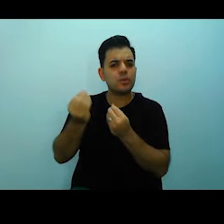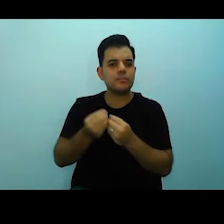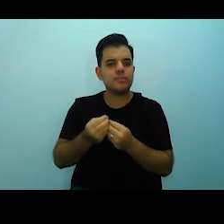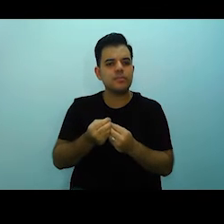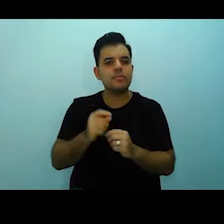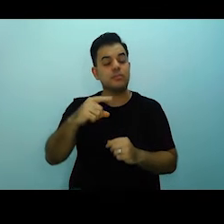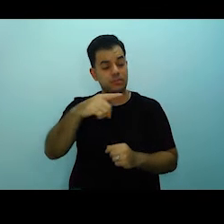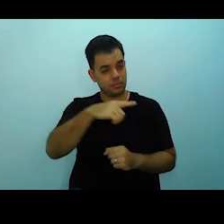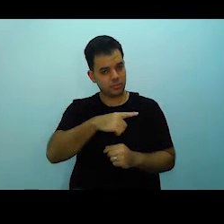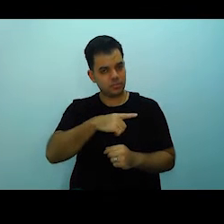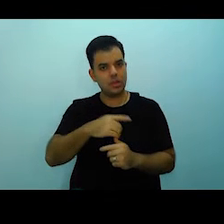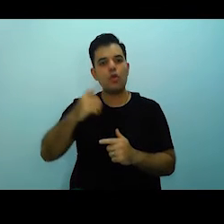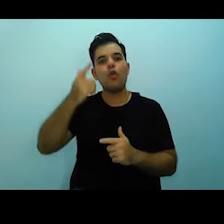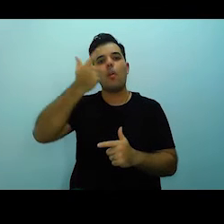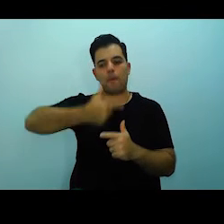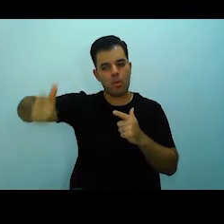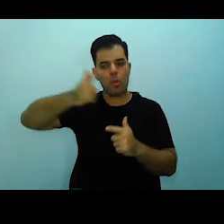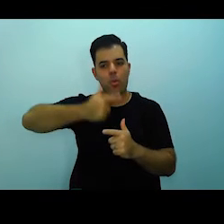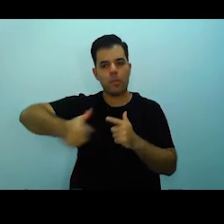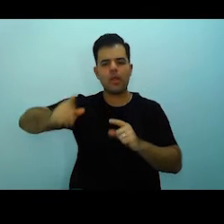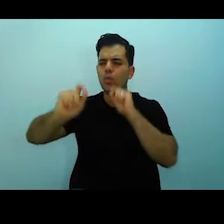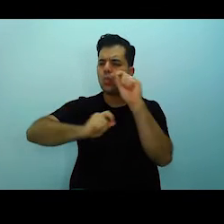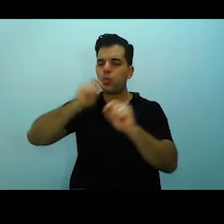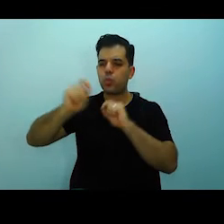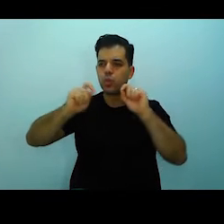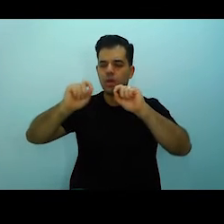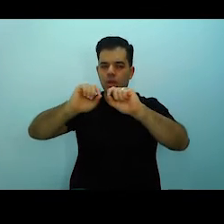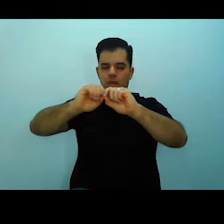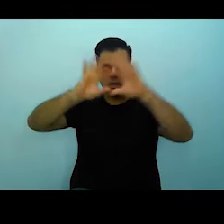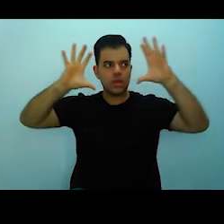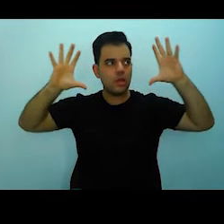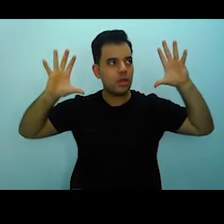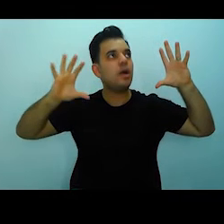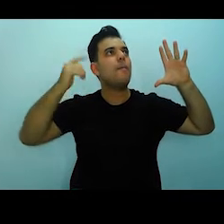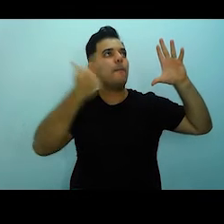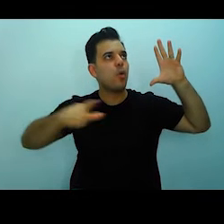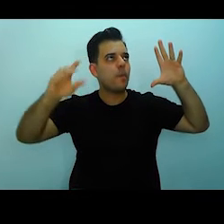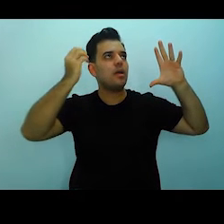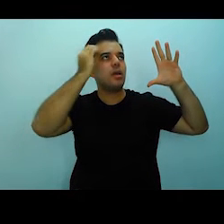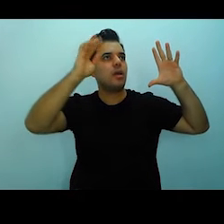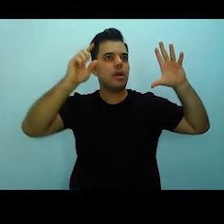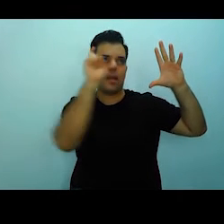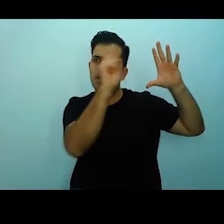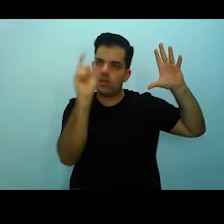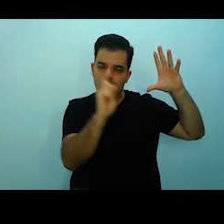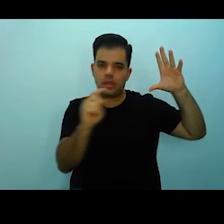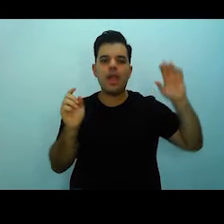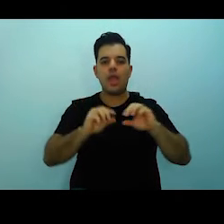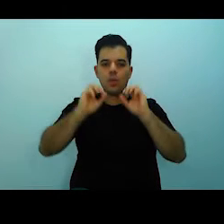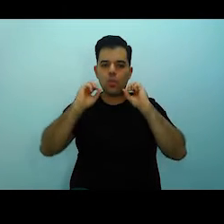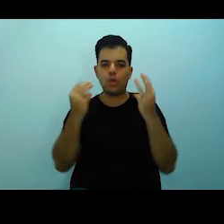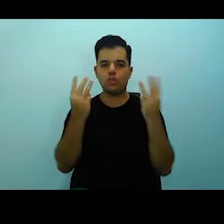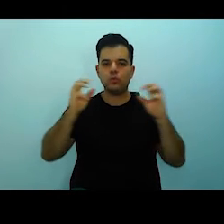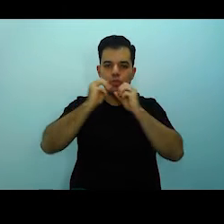Ter o problema bem definido que a gente vai trabalhar é o primeiro passo. Então, a gente realizou um workshop em que